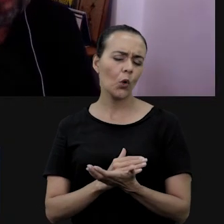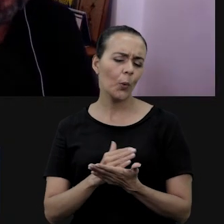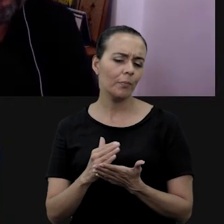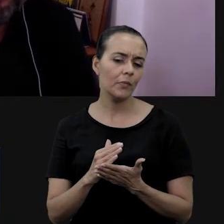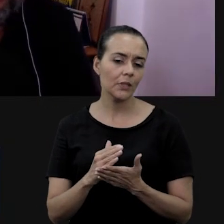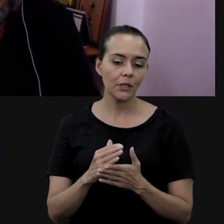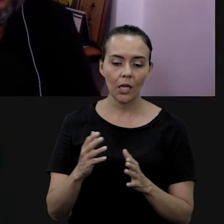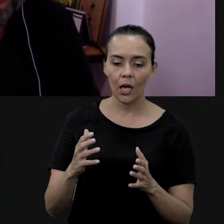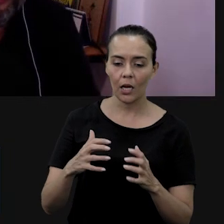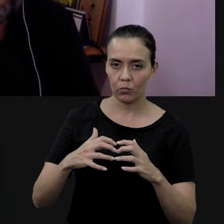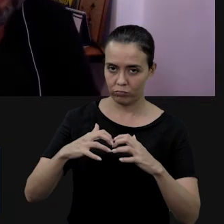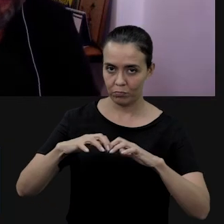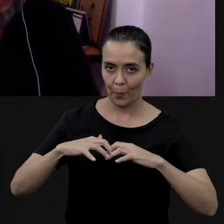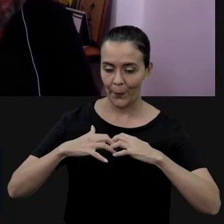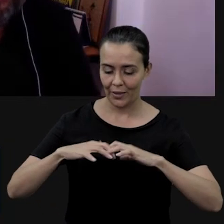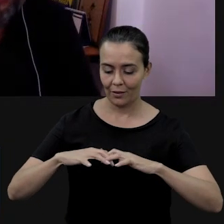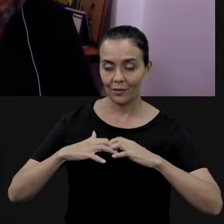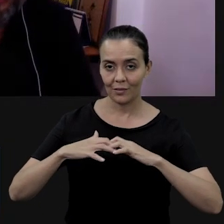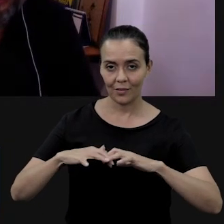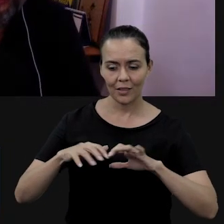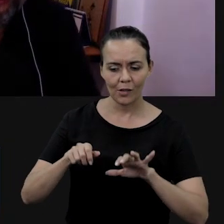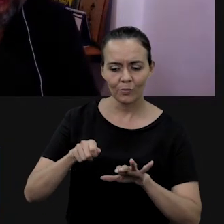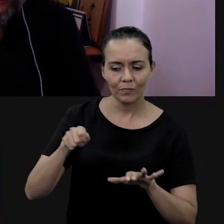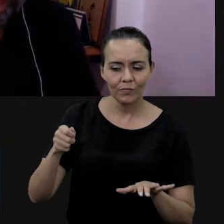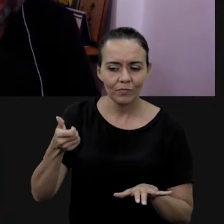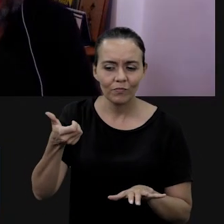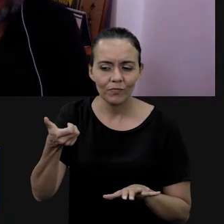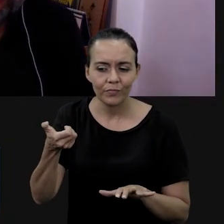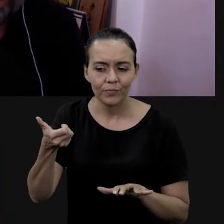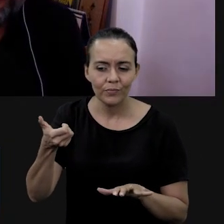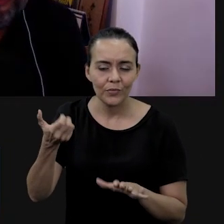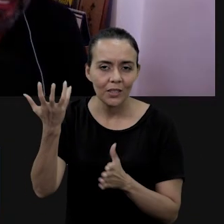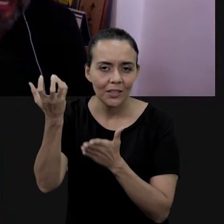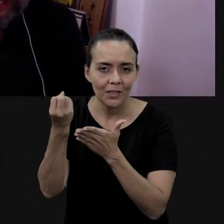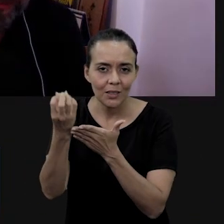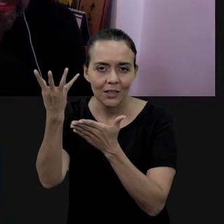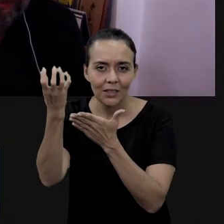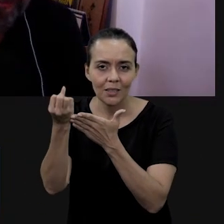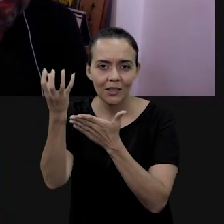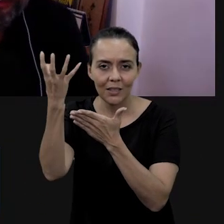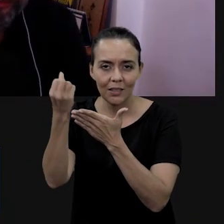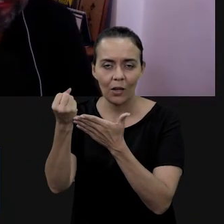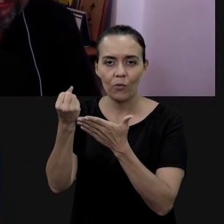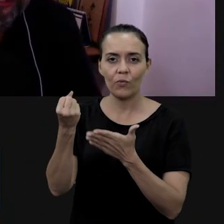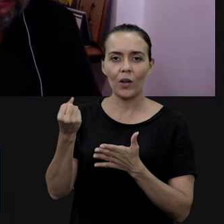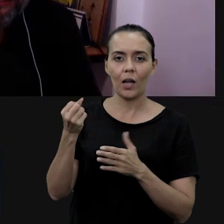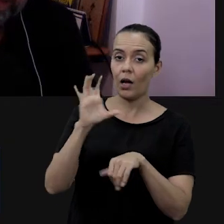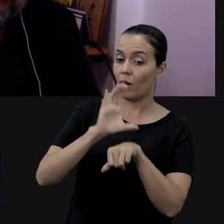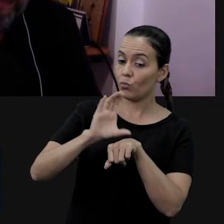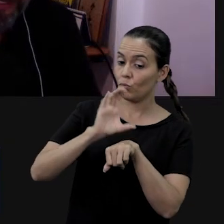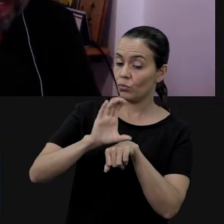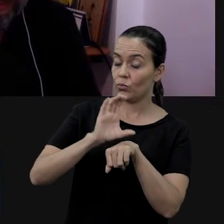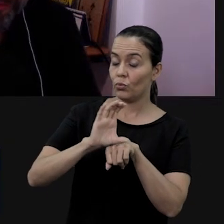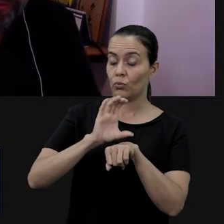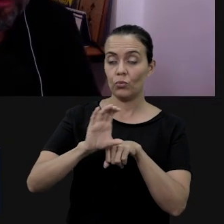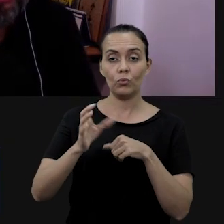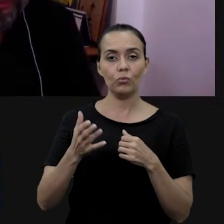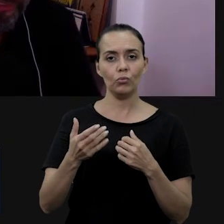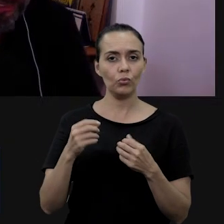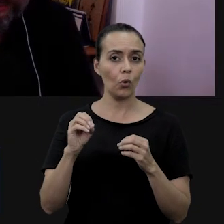a princípio, começar com equipamento e buscar, trocar informações, e